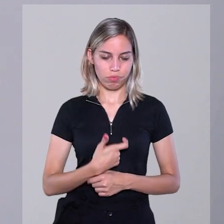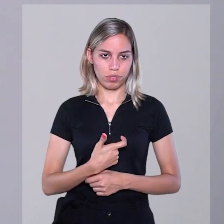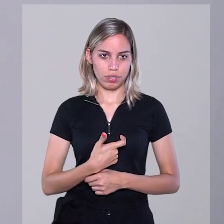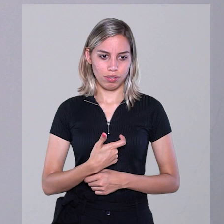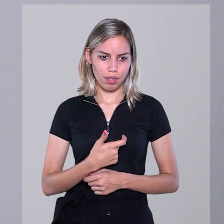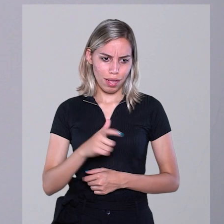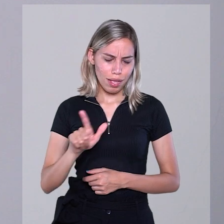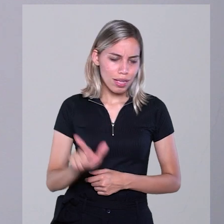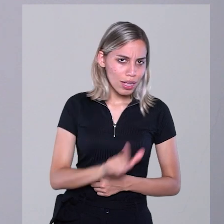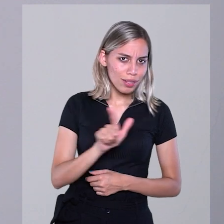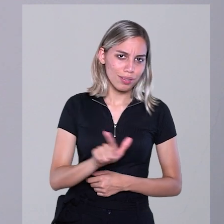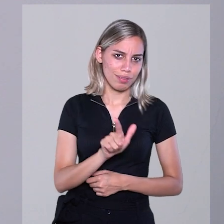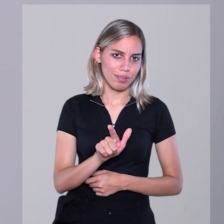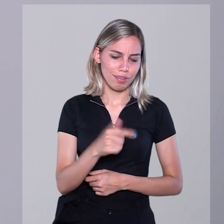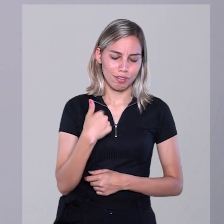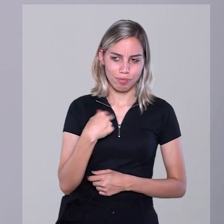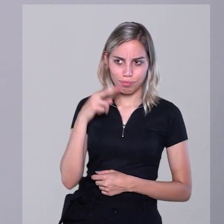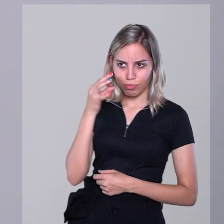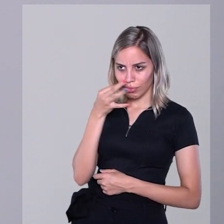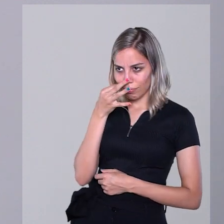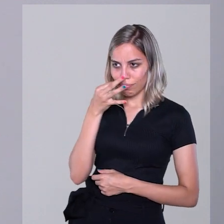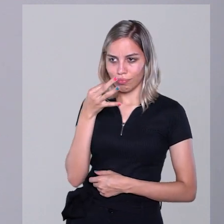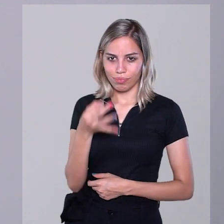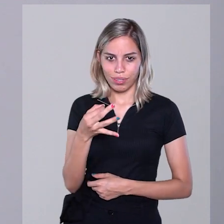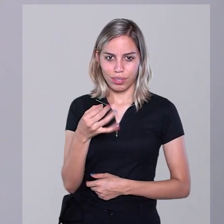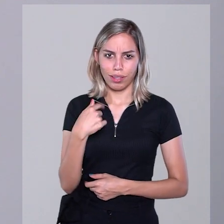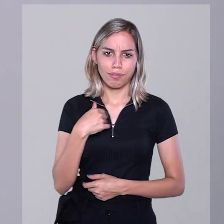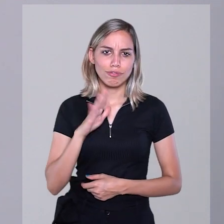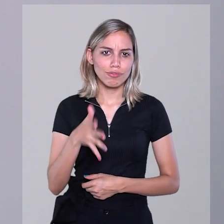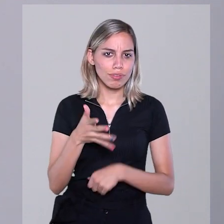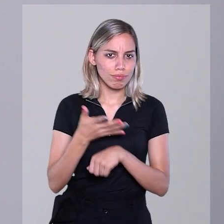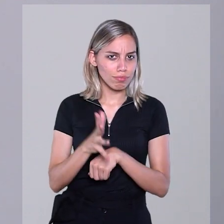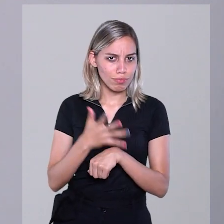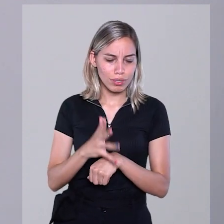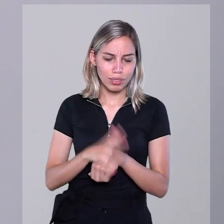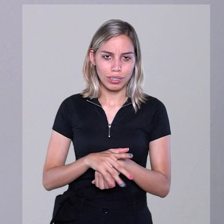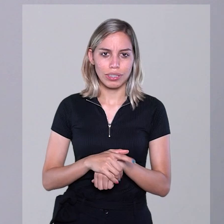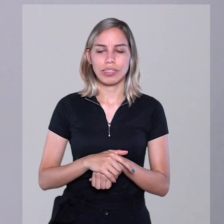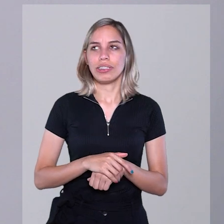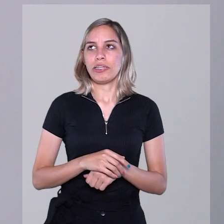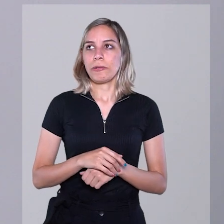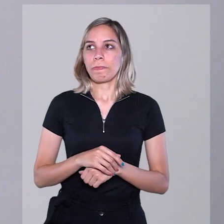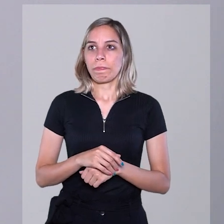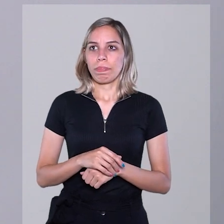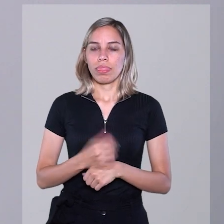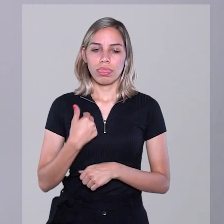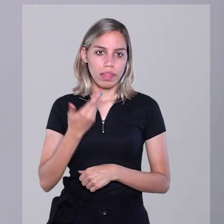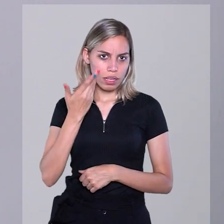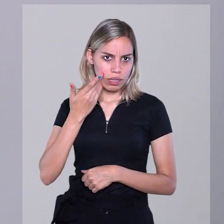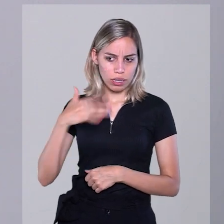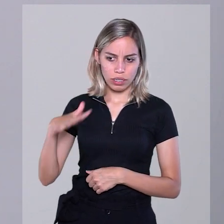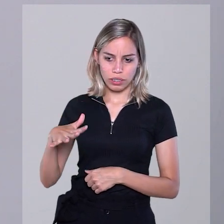Óbvio que isso vai me chamar a atenção. Eu que já estava treinado, eu que fui um menino cinéfilo,